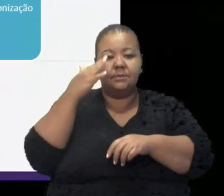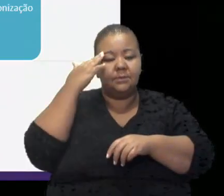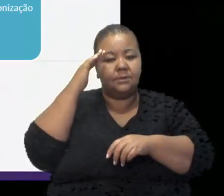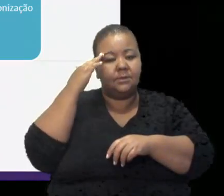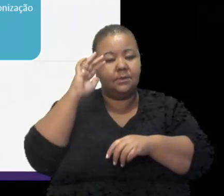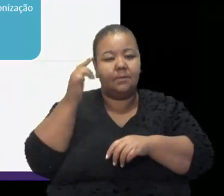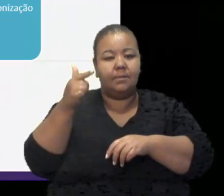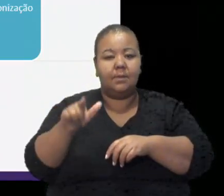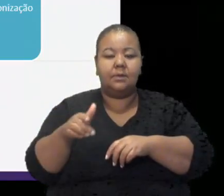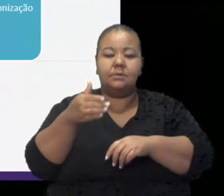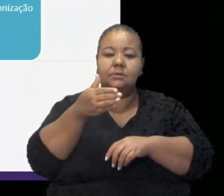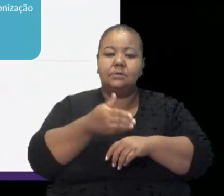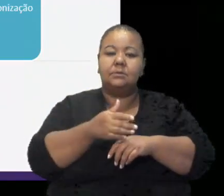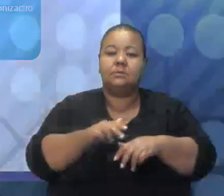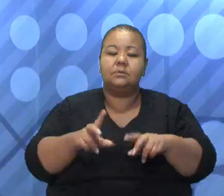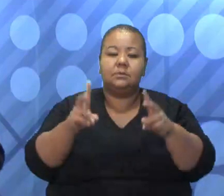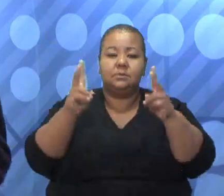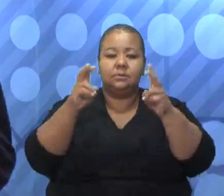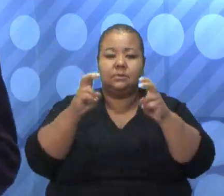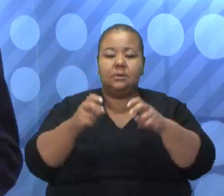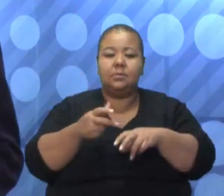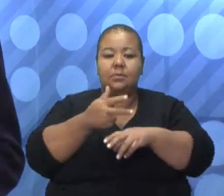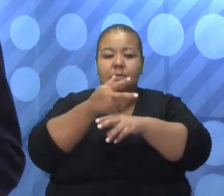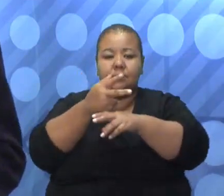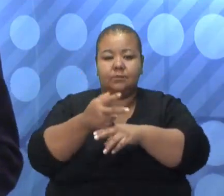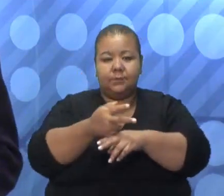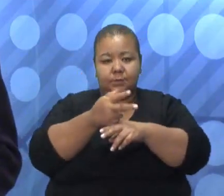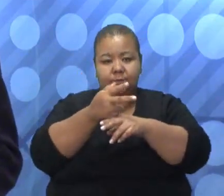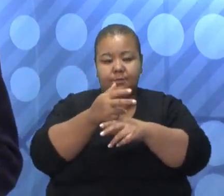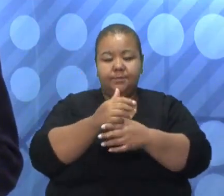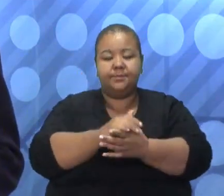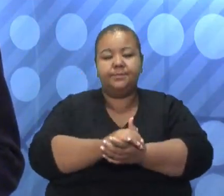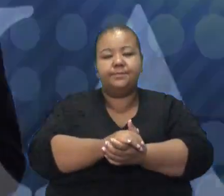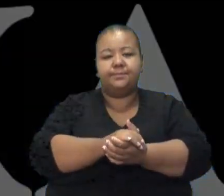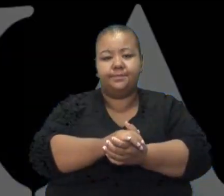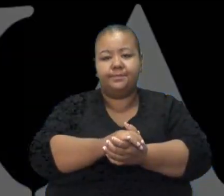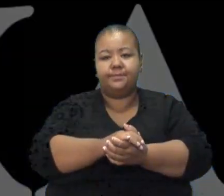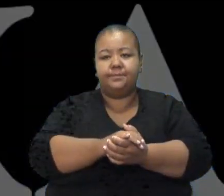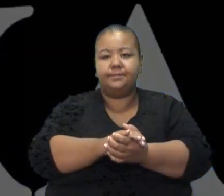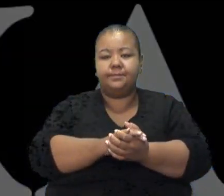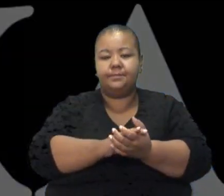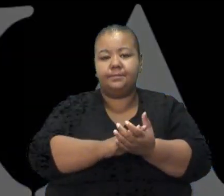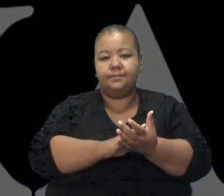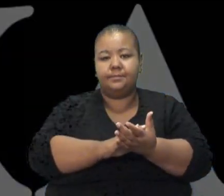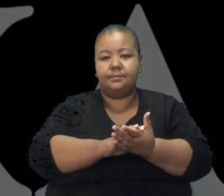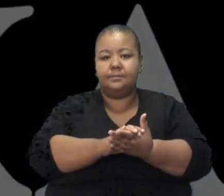pouquinho mais sobre esse tema, eu vou passar para você um vídeo.